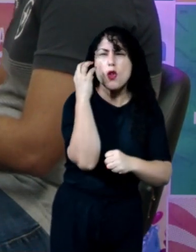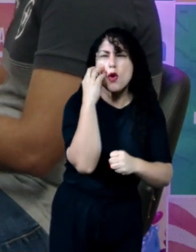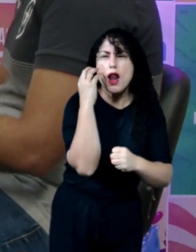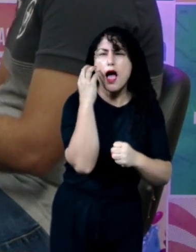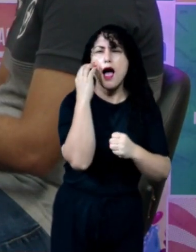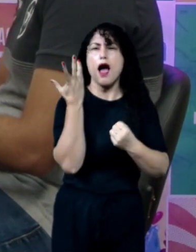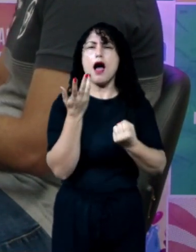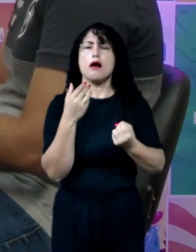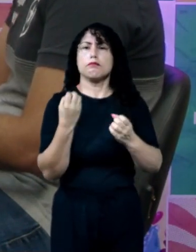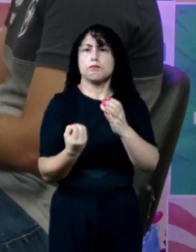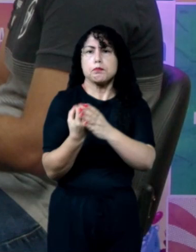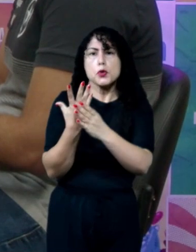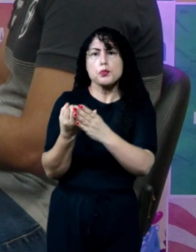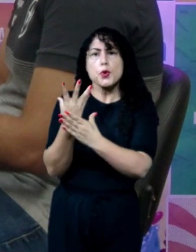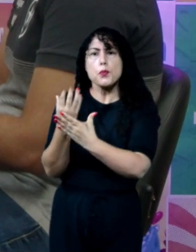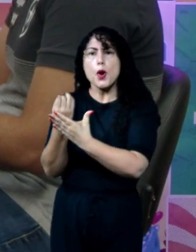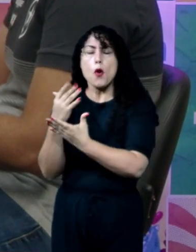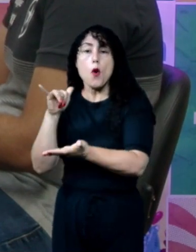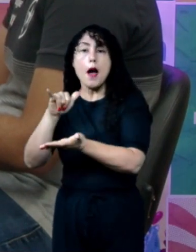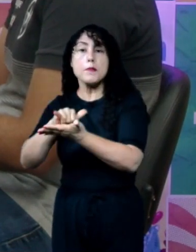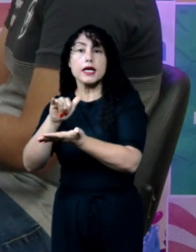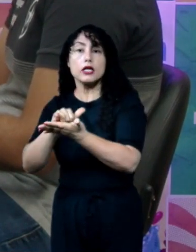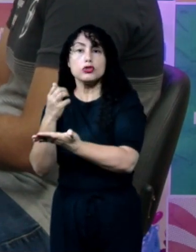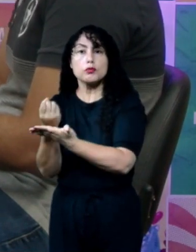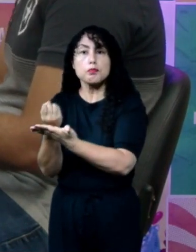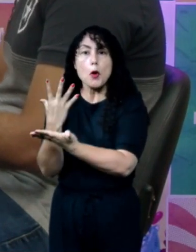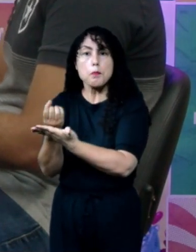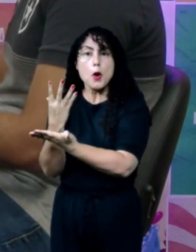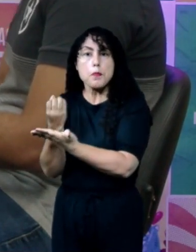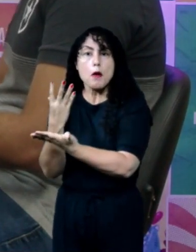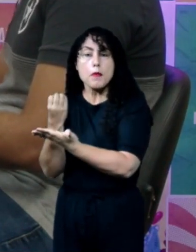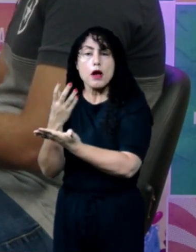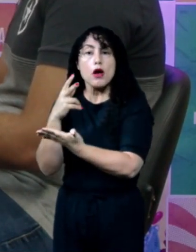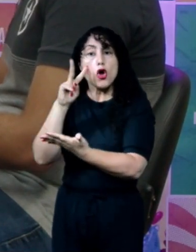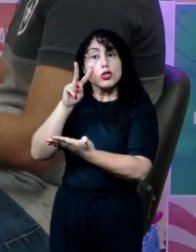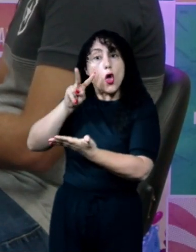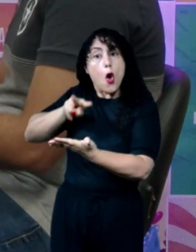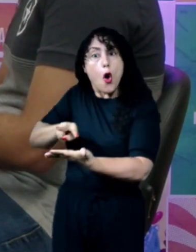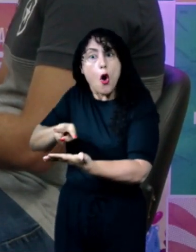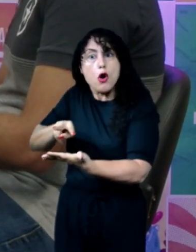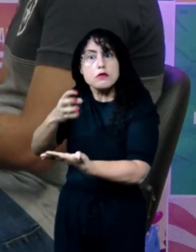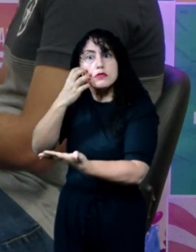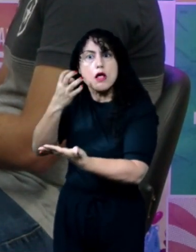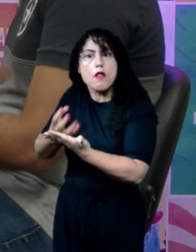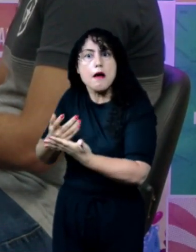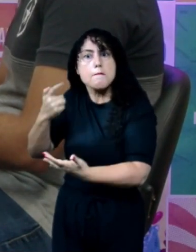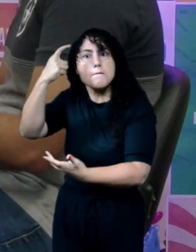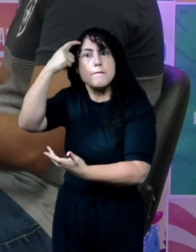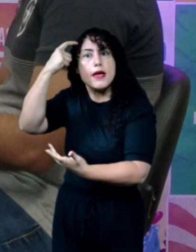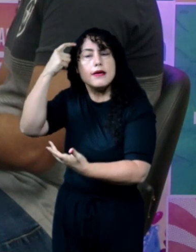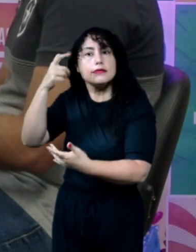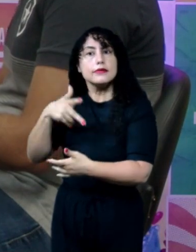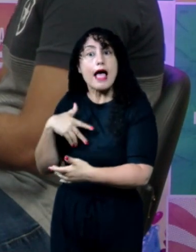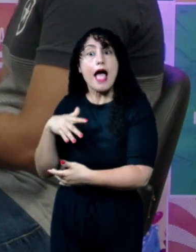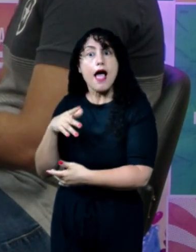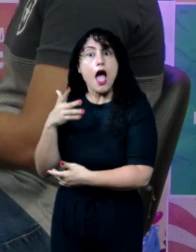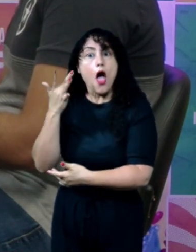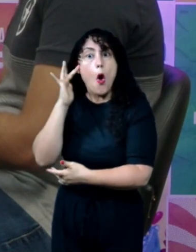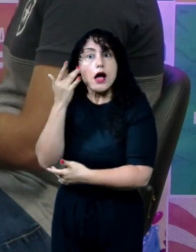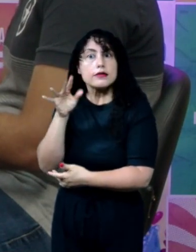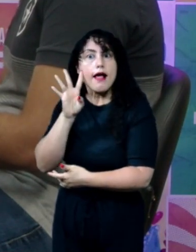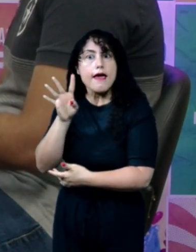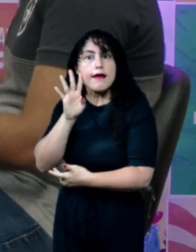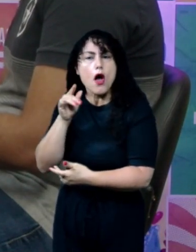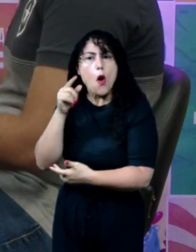com uma notificação, o aplicativo, né, ele chama com uma notificação e você olha para aquele celular e pensa, pô, de repente é uma coisa legal. Aí você